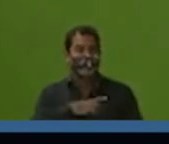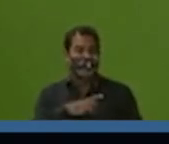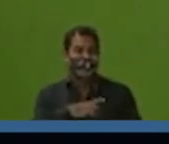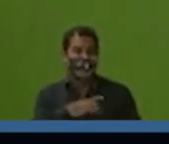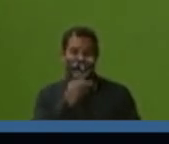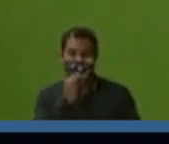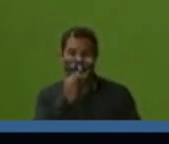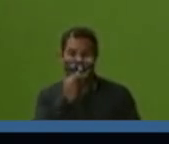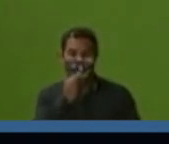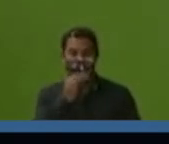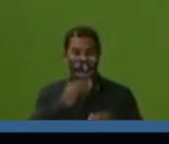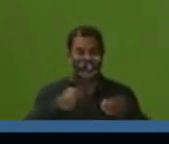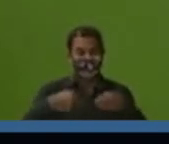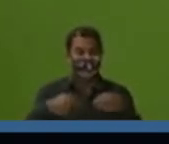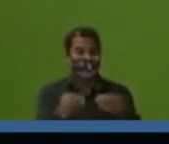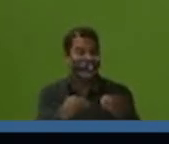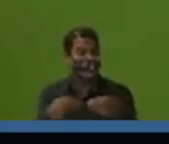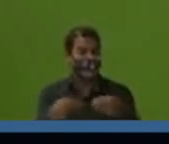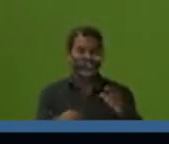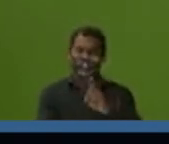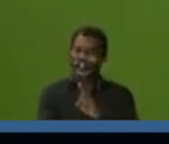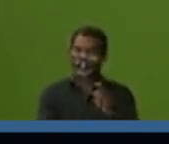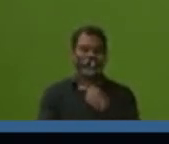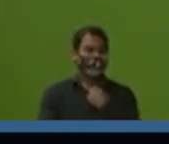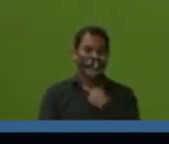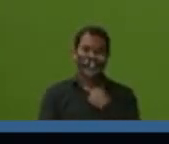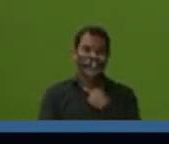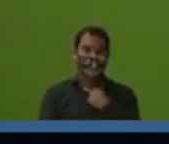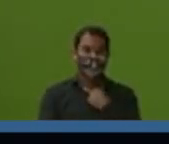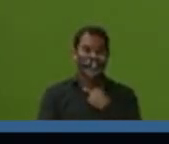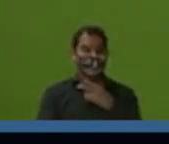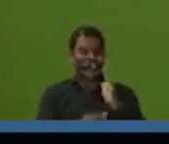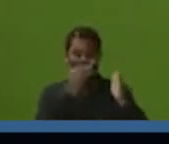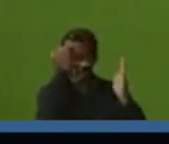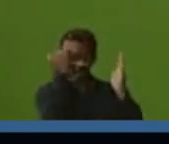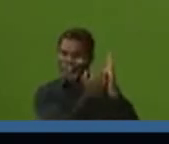nenhuma flexibilização maior, nenhum relaxamento sobre as medidas.